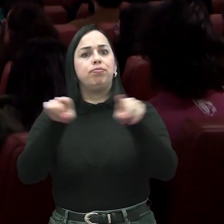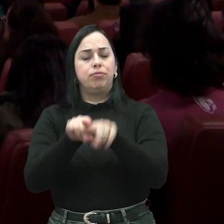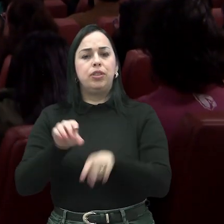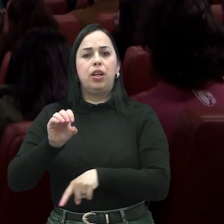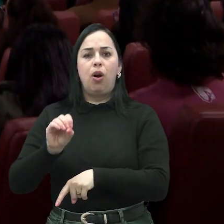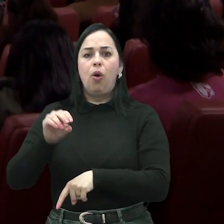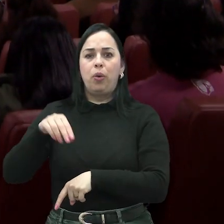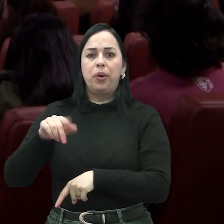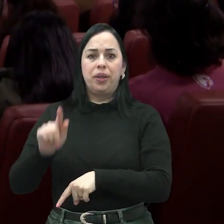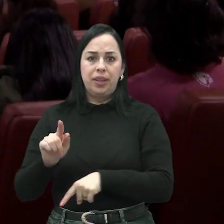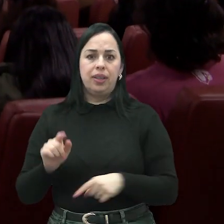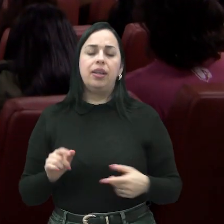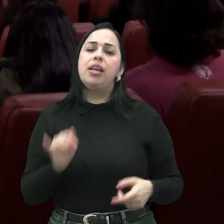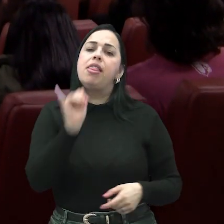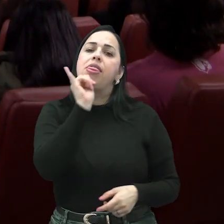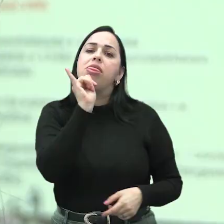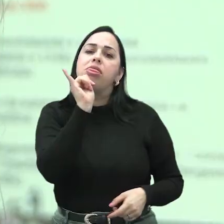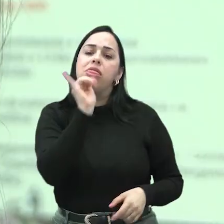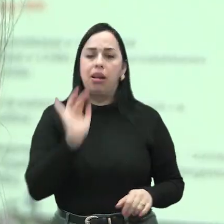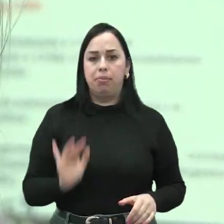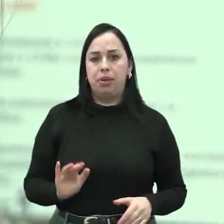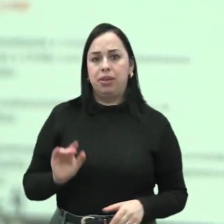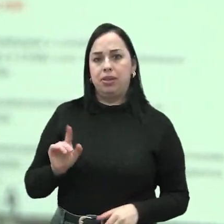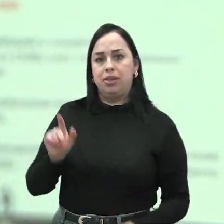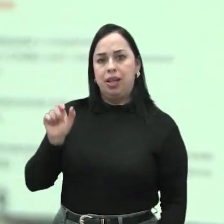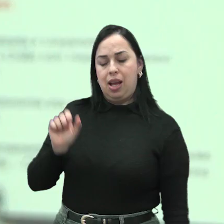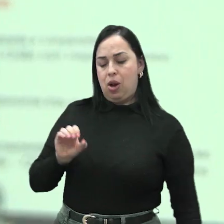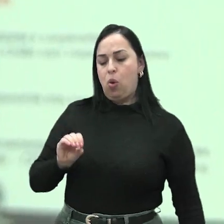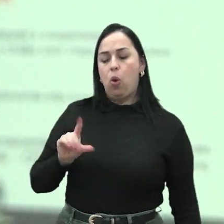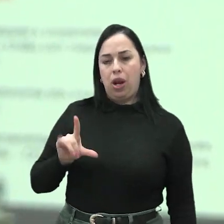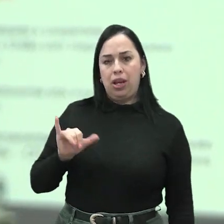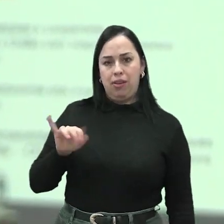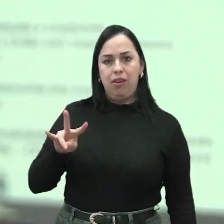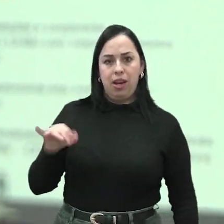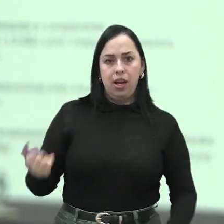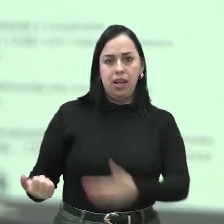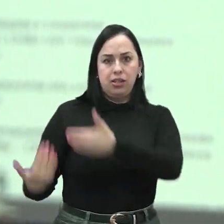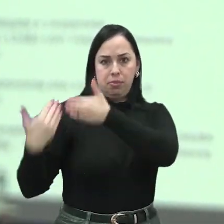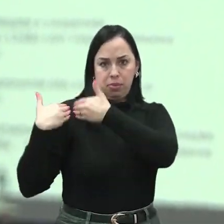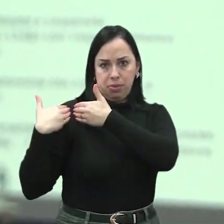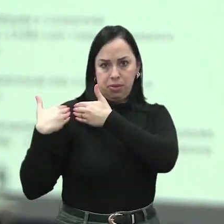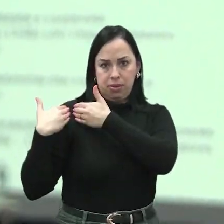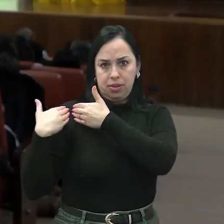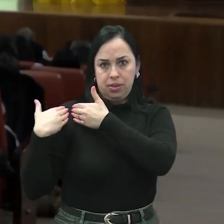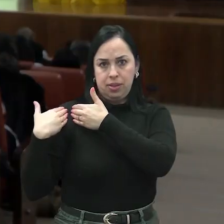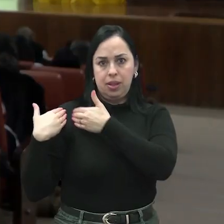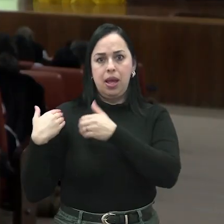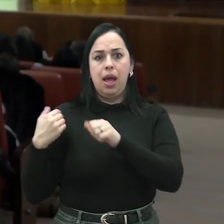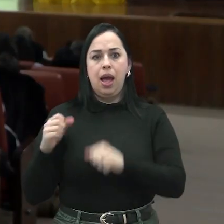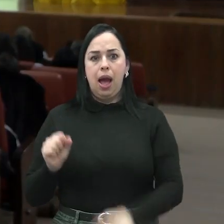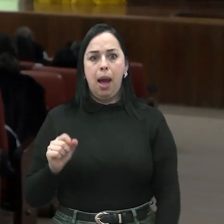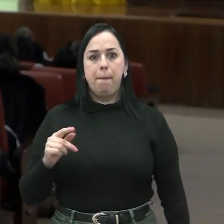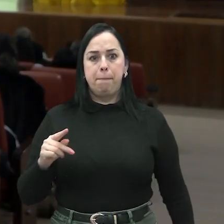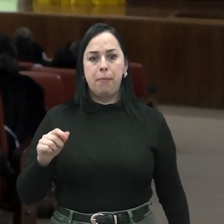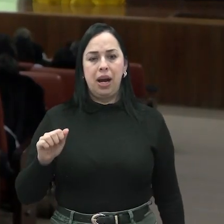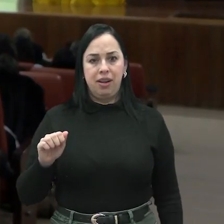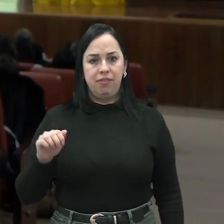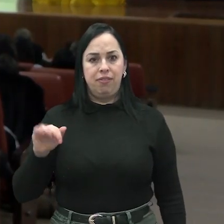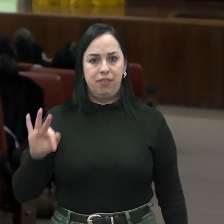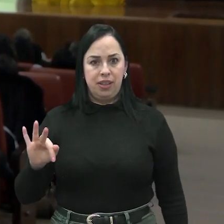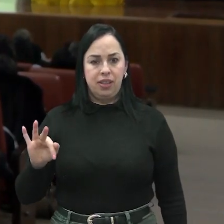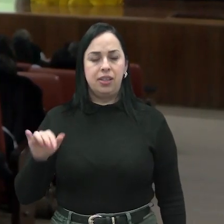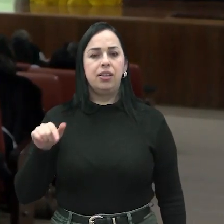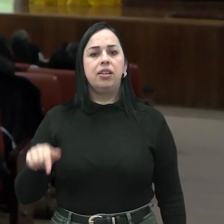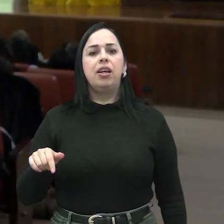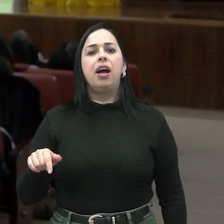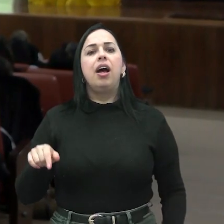com organizações da sociedade civil, como, por exemplo, a que a Olívia é responsável. A APAR significa Associação de